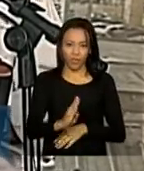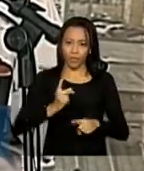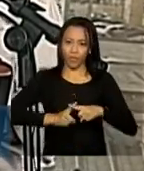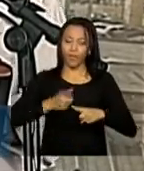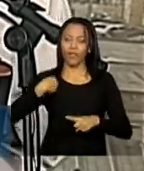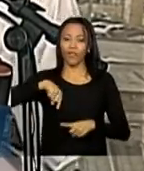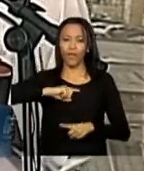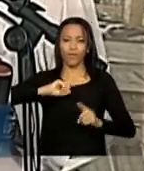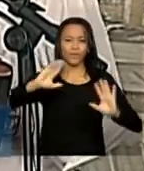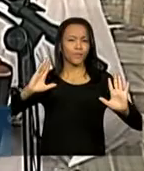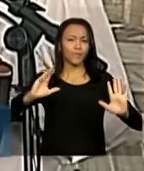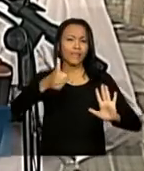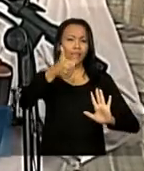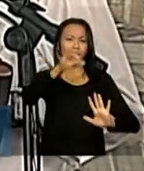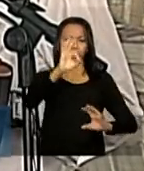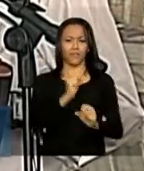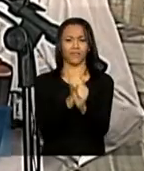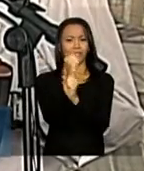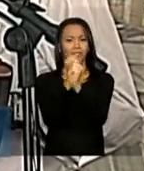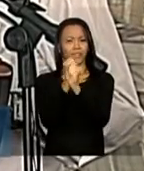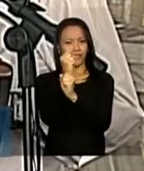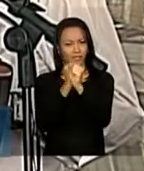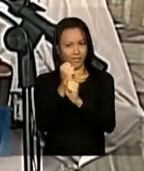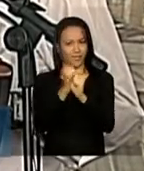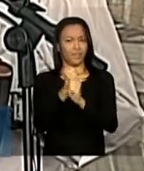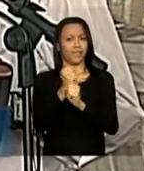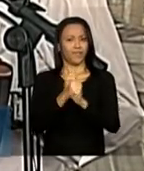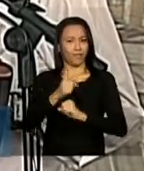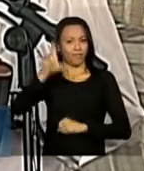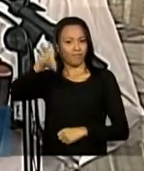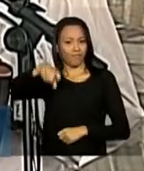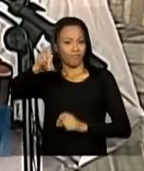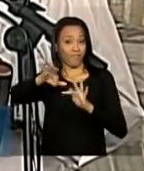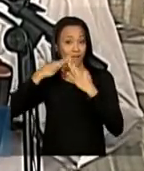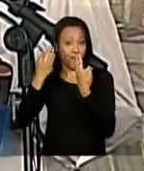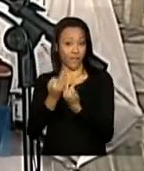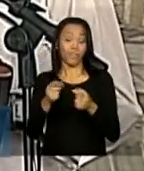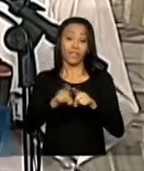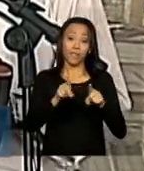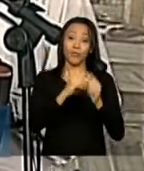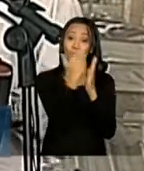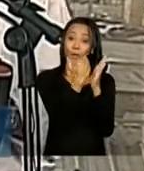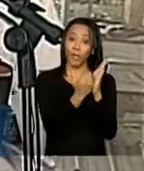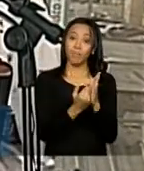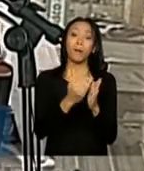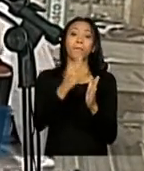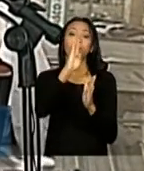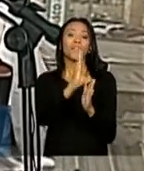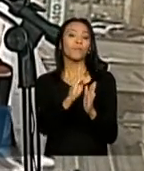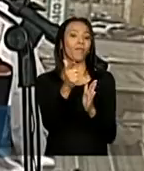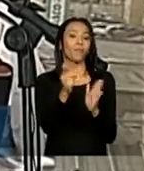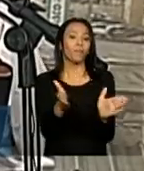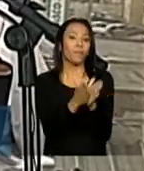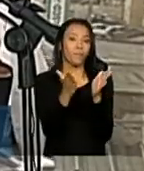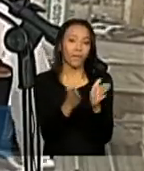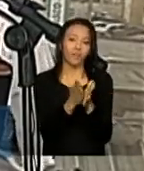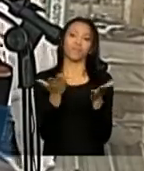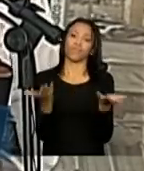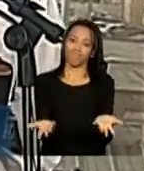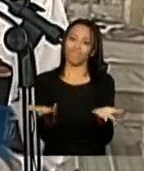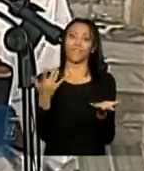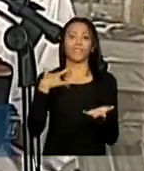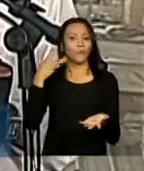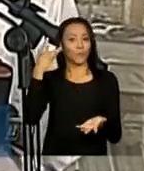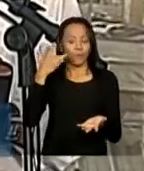está comemorando 10 anos do programa Bolsa Família e Brasil Sem Miséria, que, sem dúvida nenhuma, é o